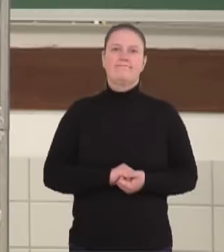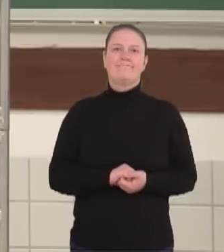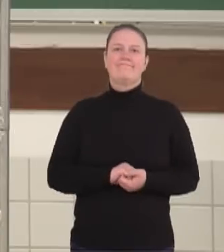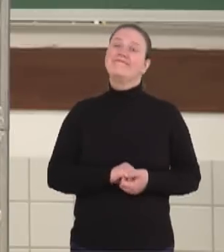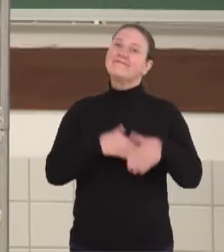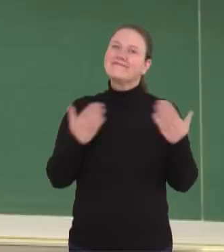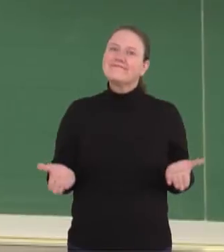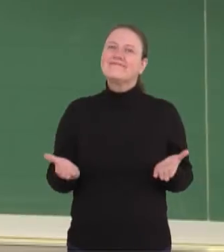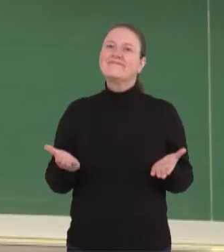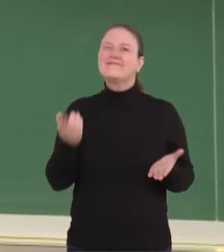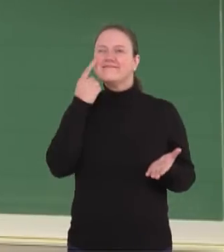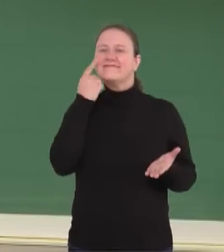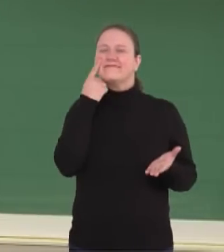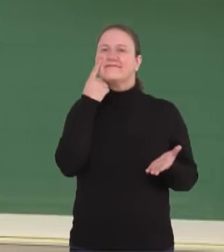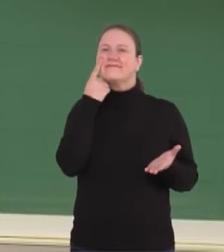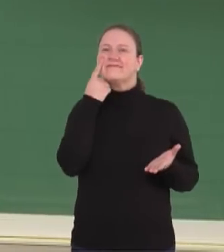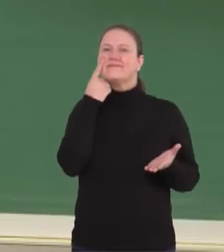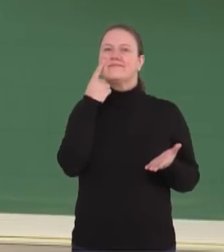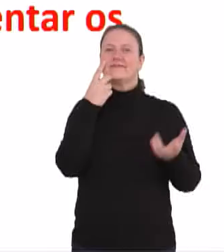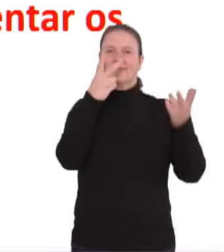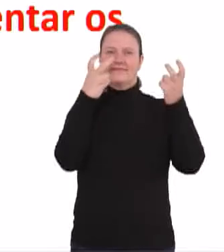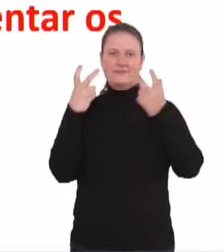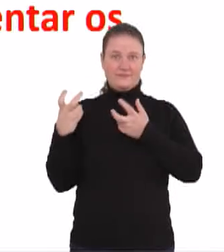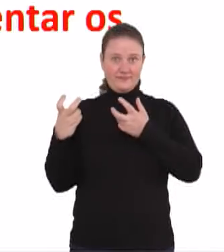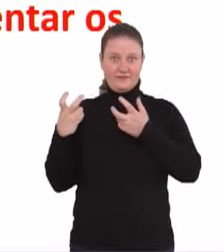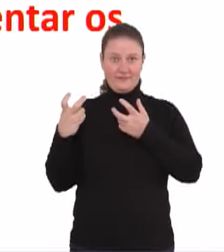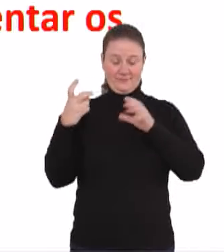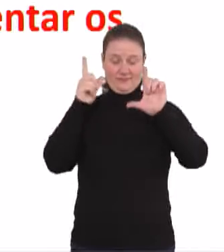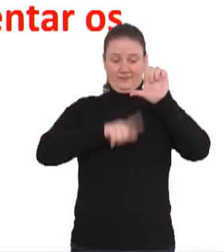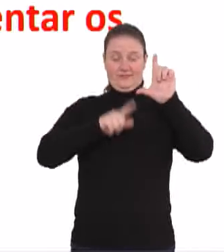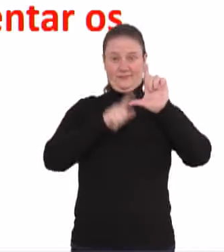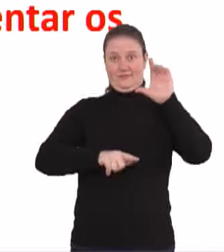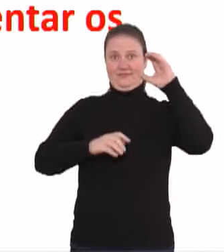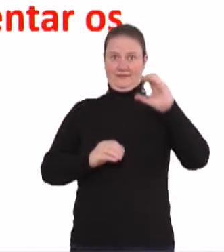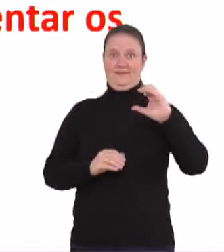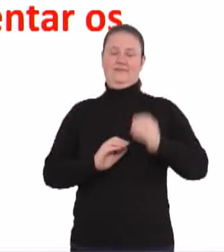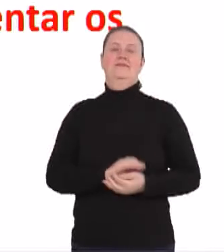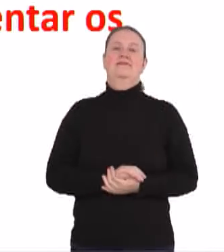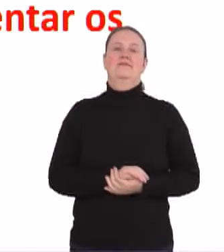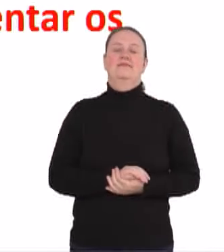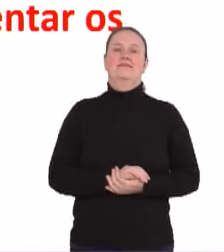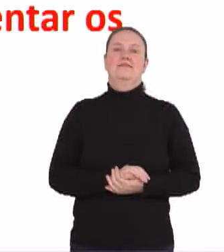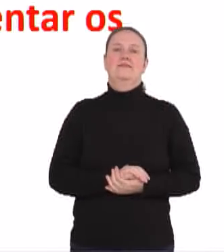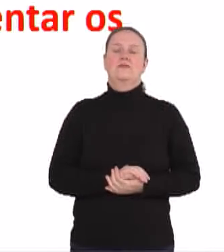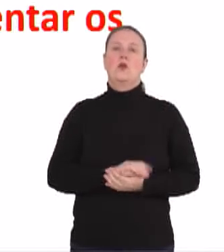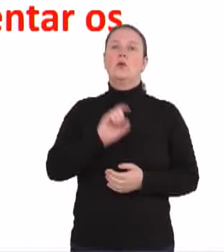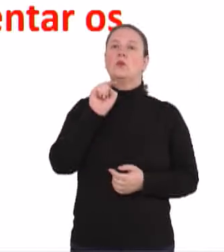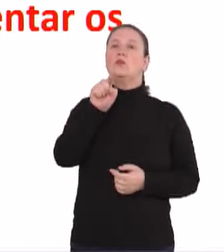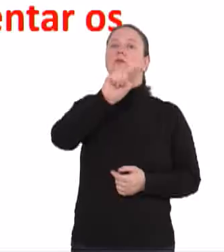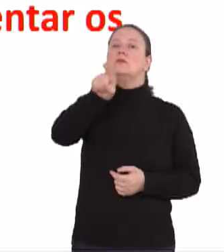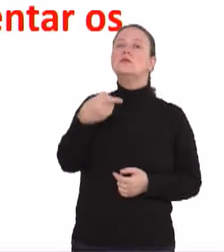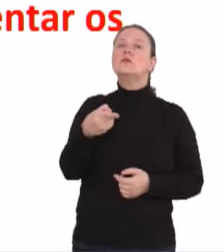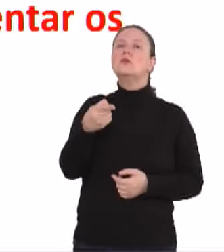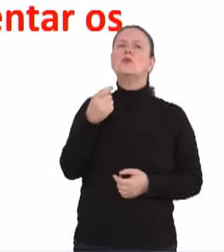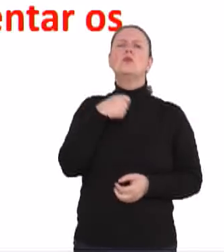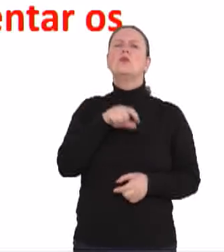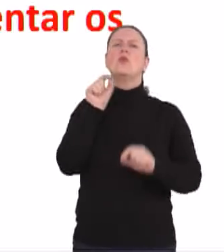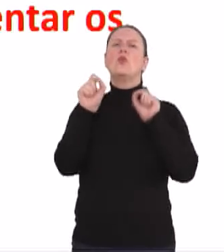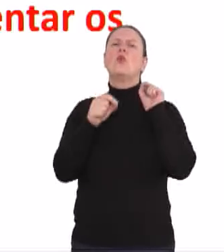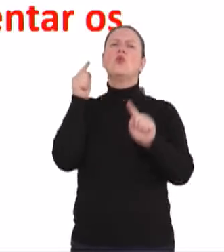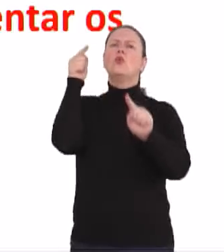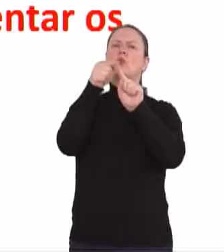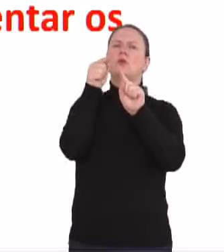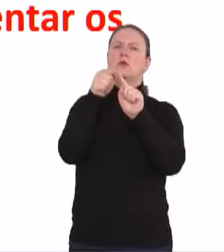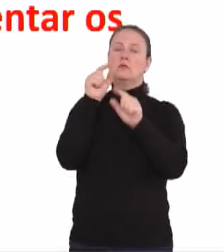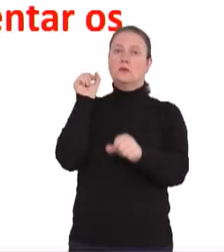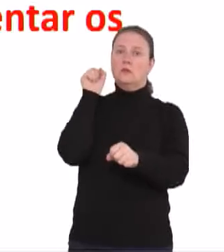Então, pessoal, vamos verificar aí os acertos. Olha lá a letra C. Então, o ponto e vírgula aqui cumpre uma função de fazer